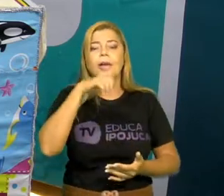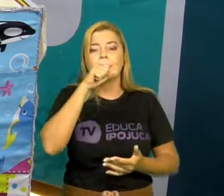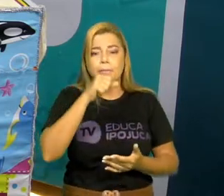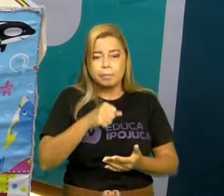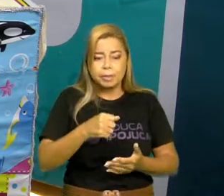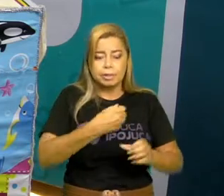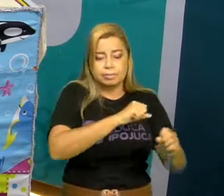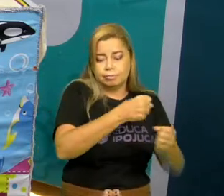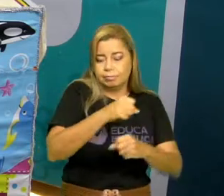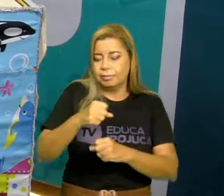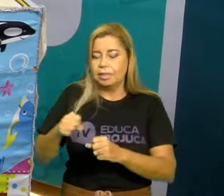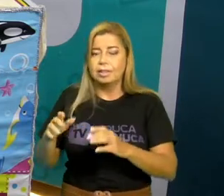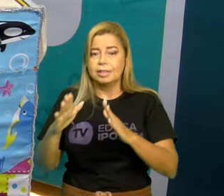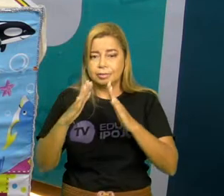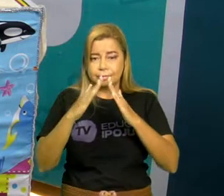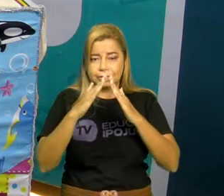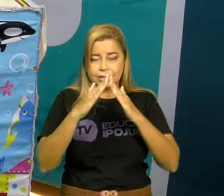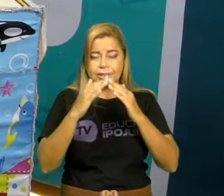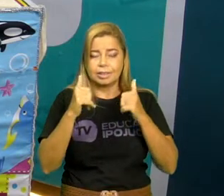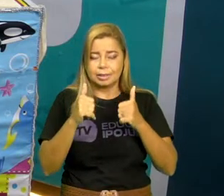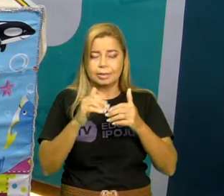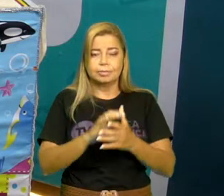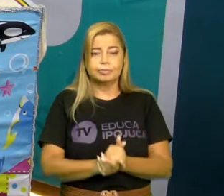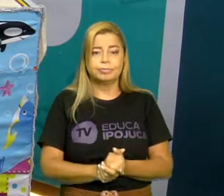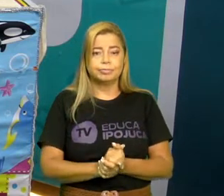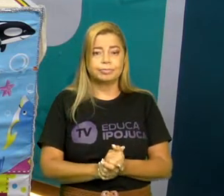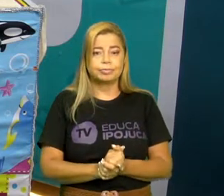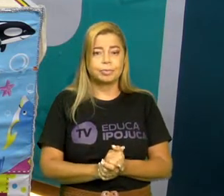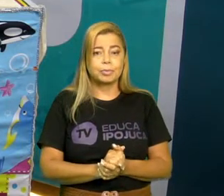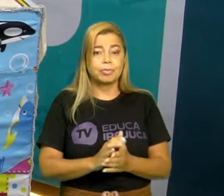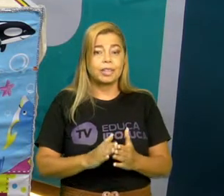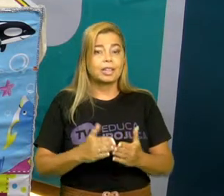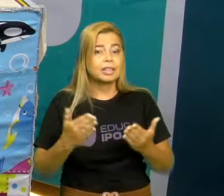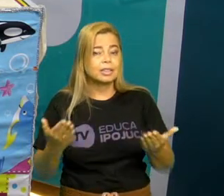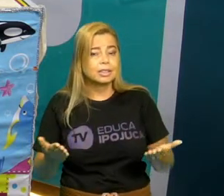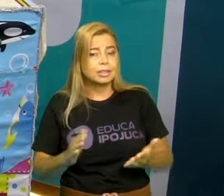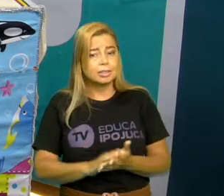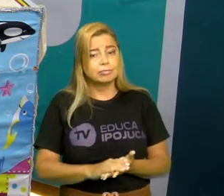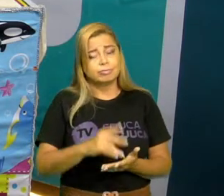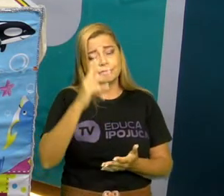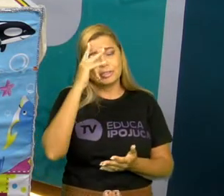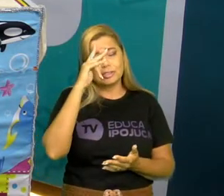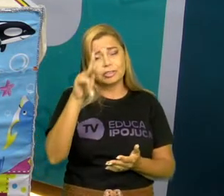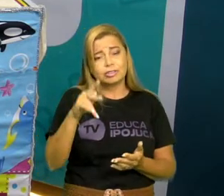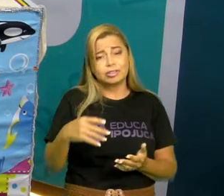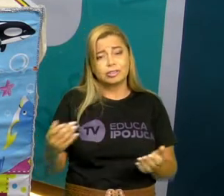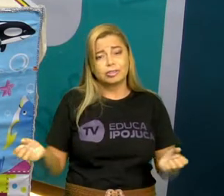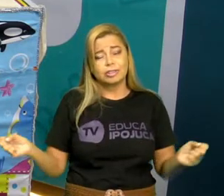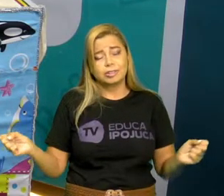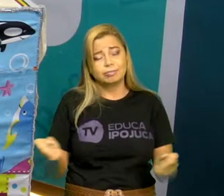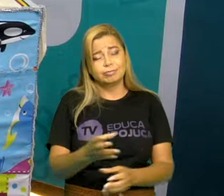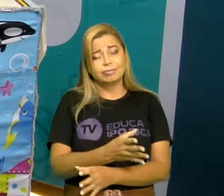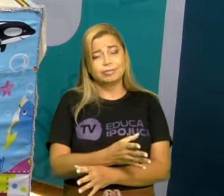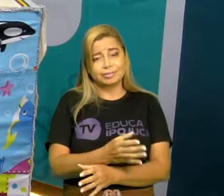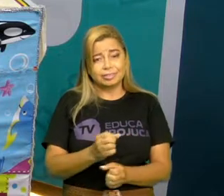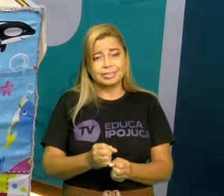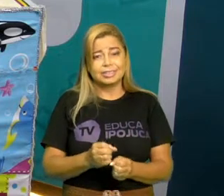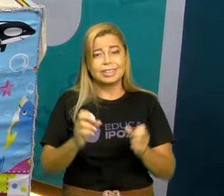é isso, Leiturinha? Uhum. Isso, criançada. A nossa história está chegando ao fim. Tá